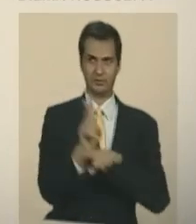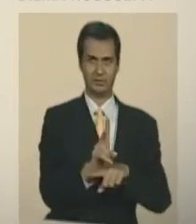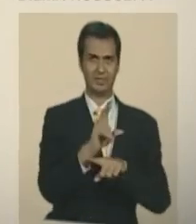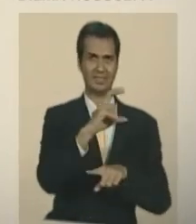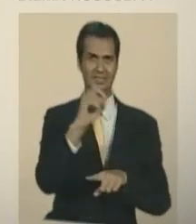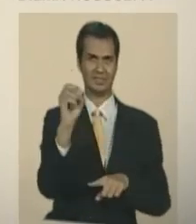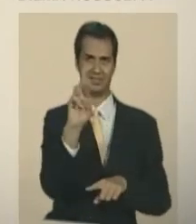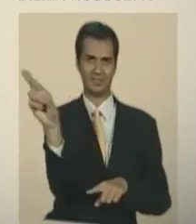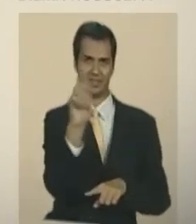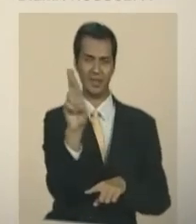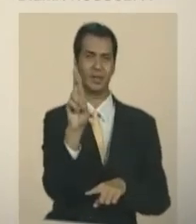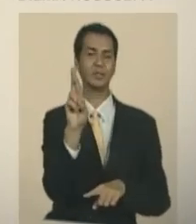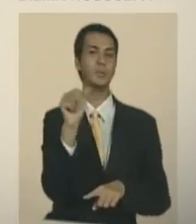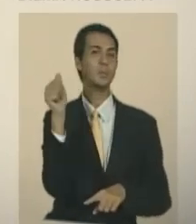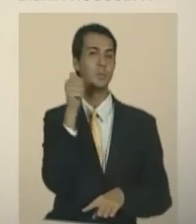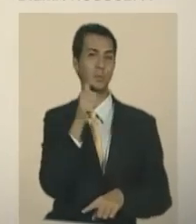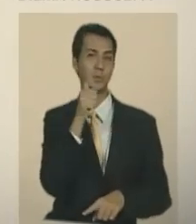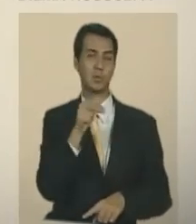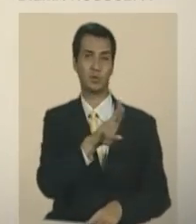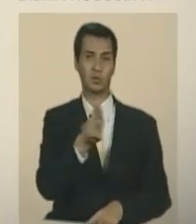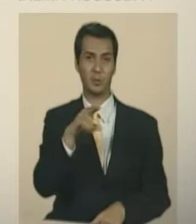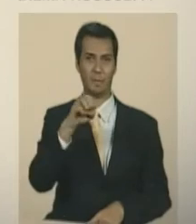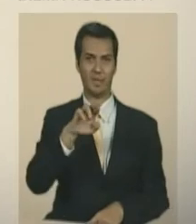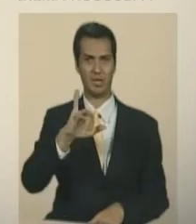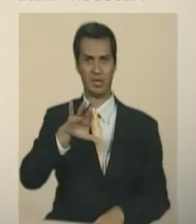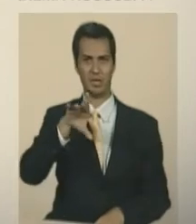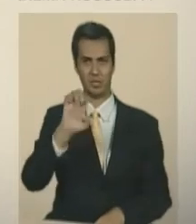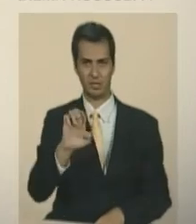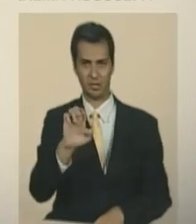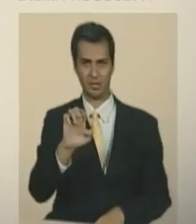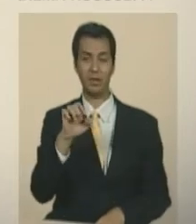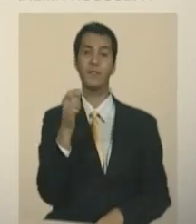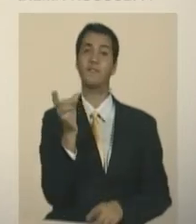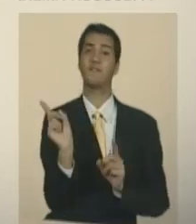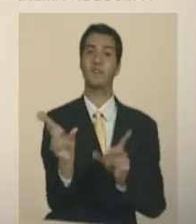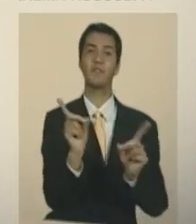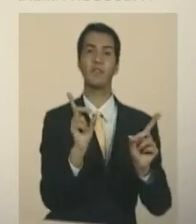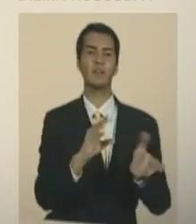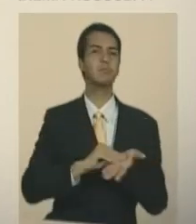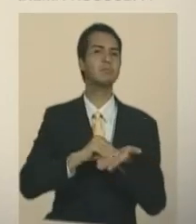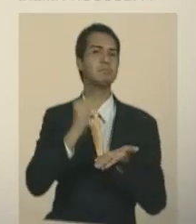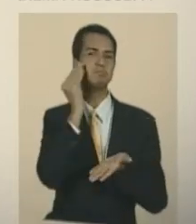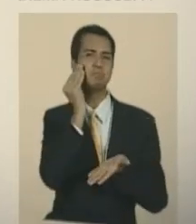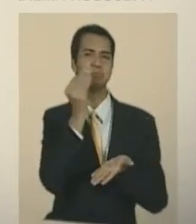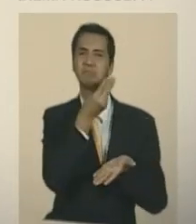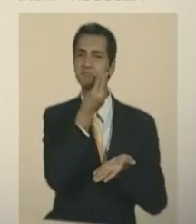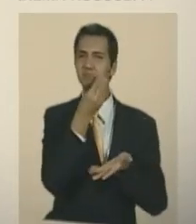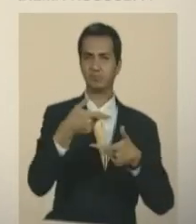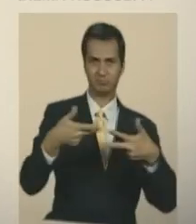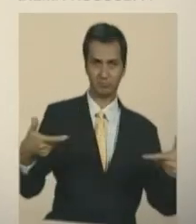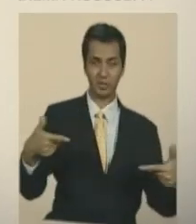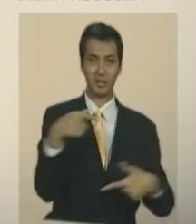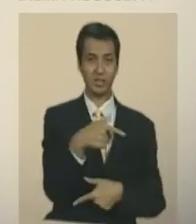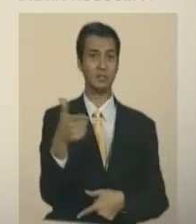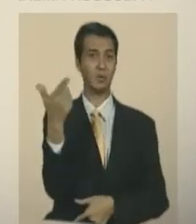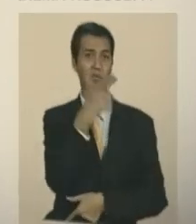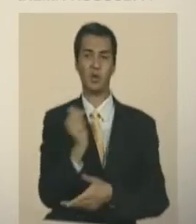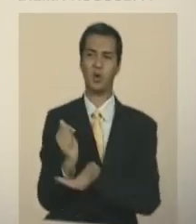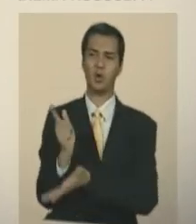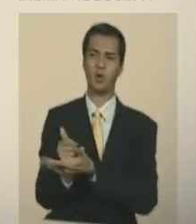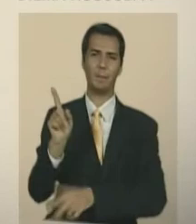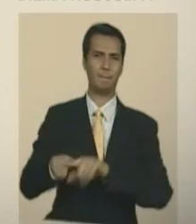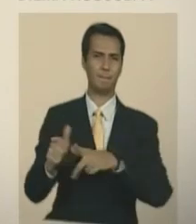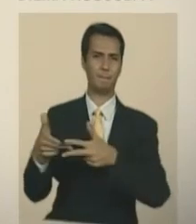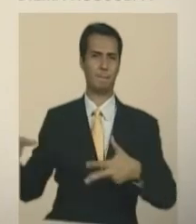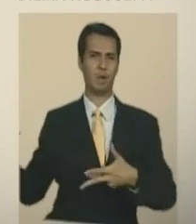do Nordeste que a vendedora de cosméticos meirilane Barbosa de Fortaleza conseguiu fazer um pequeno estoque